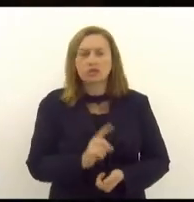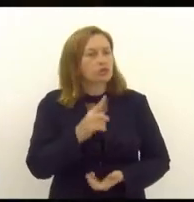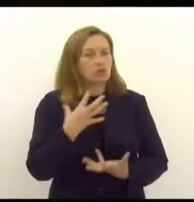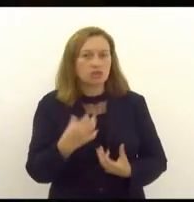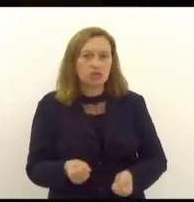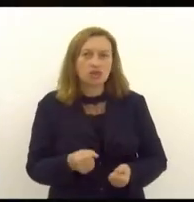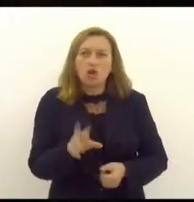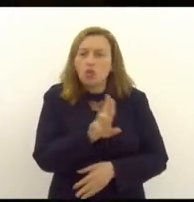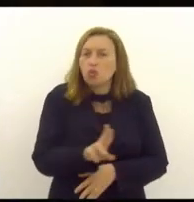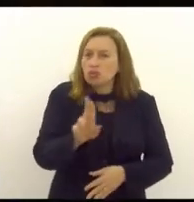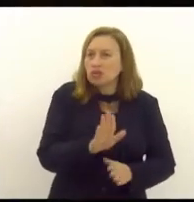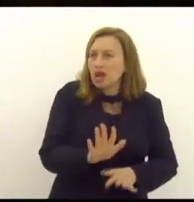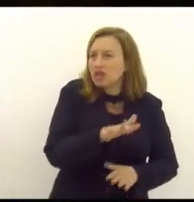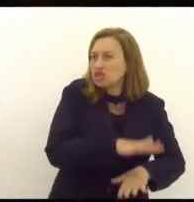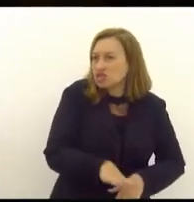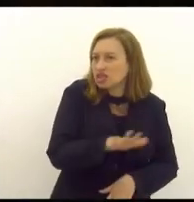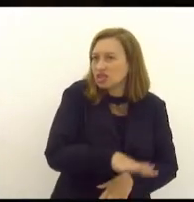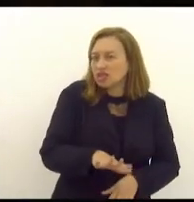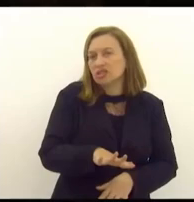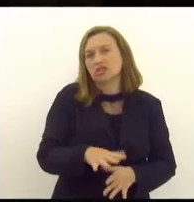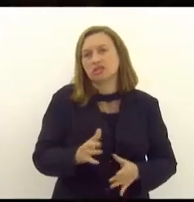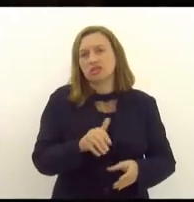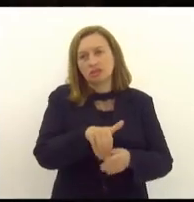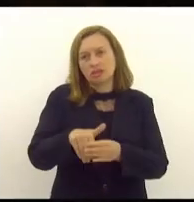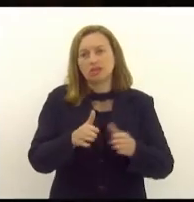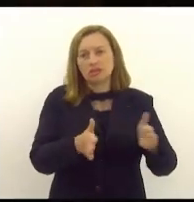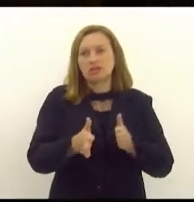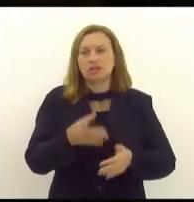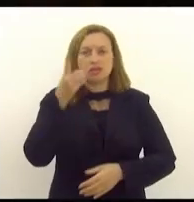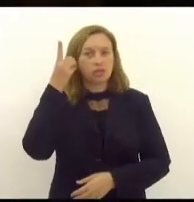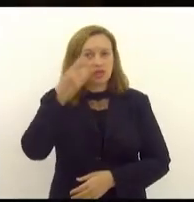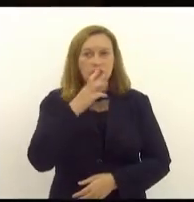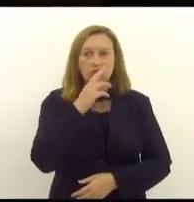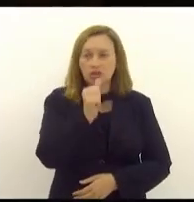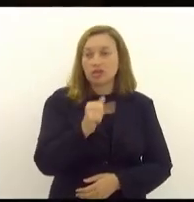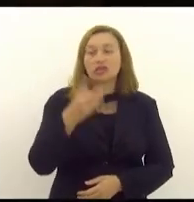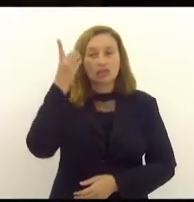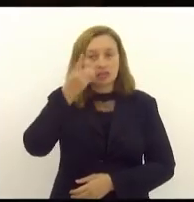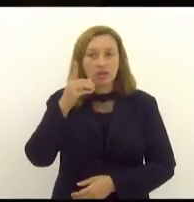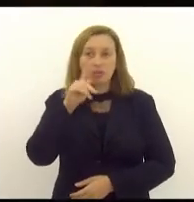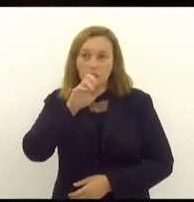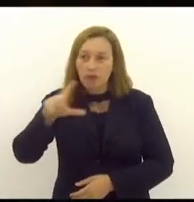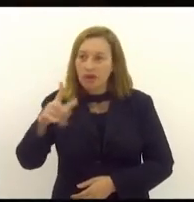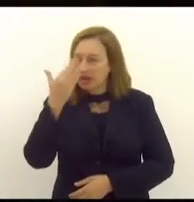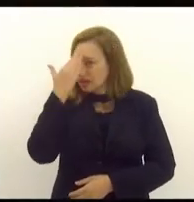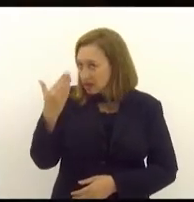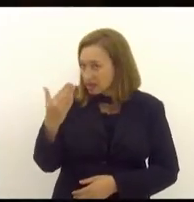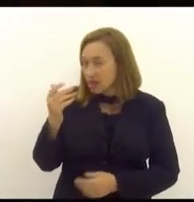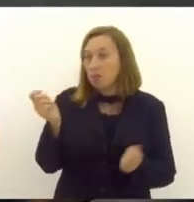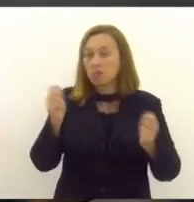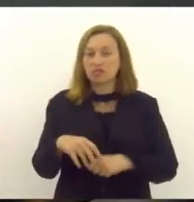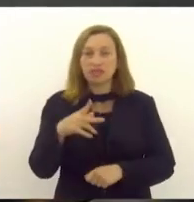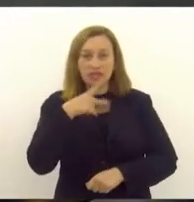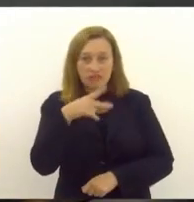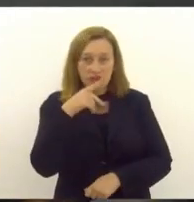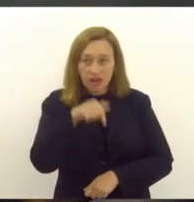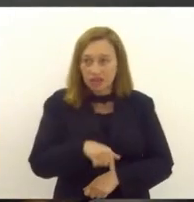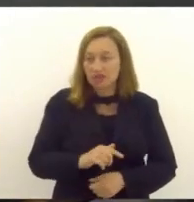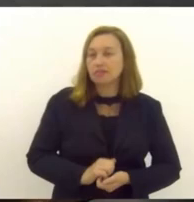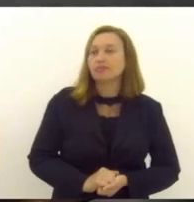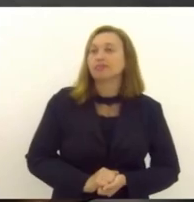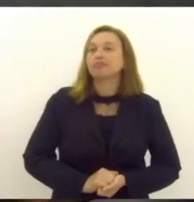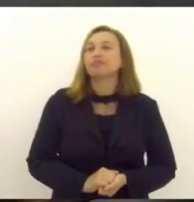inaceitável usar as crianças para Alto promoção Deputado maninho Deputado pobre é a primeira agradecer vossa excelência a possibilidade de fala aqui do